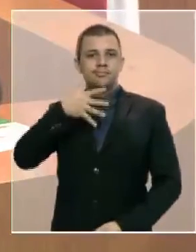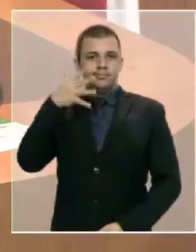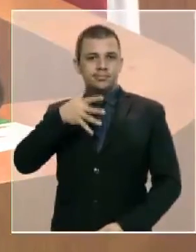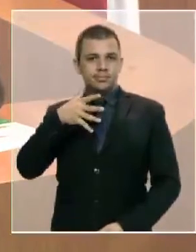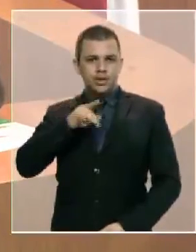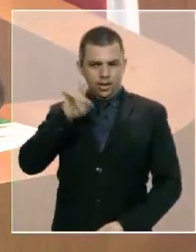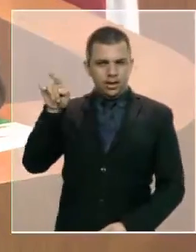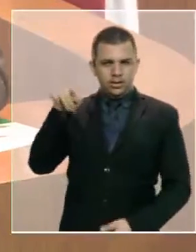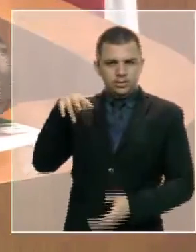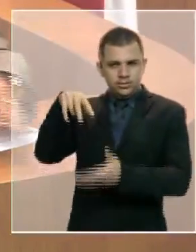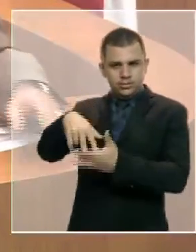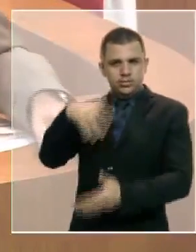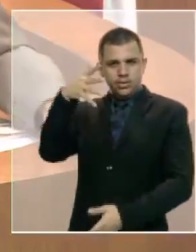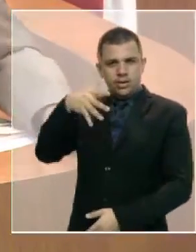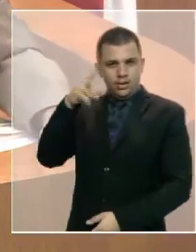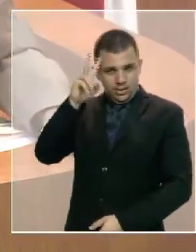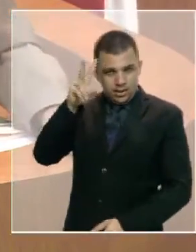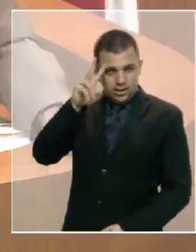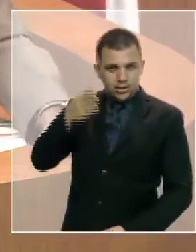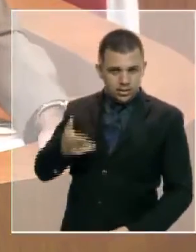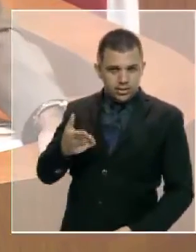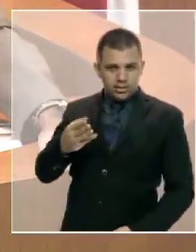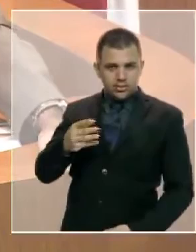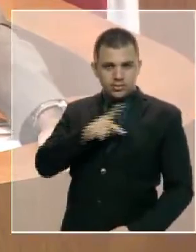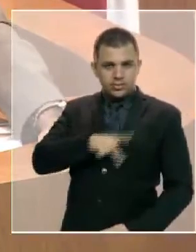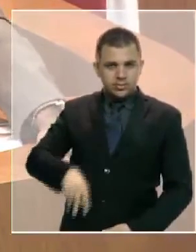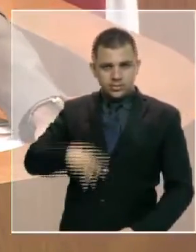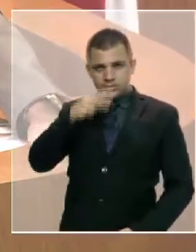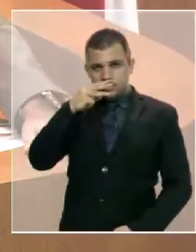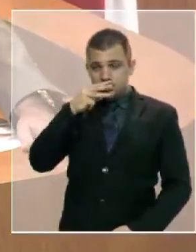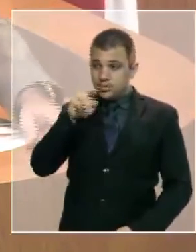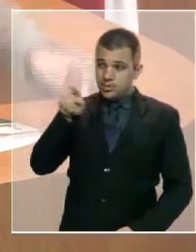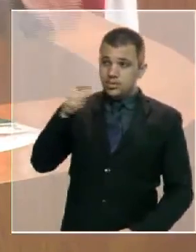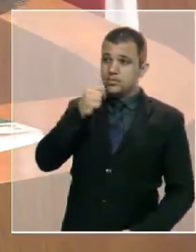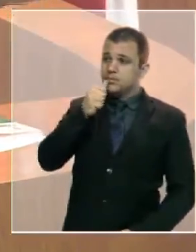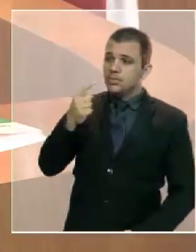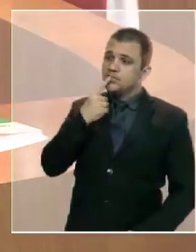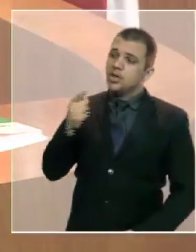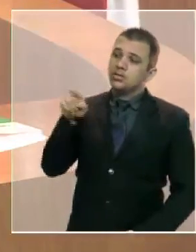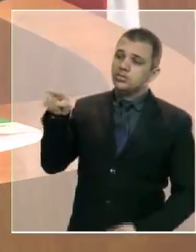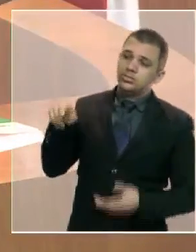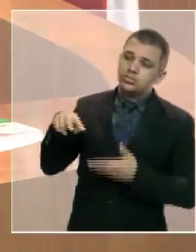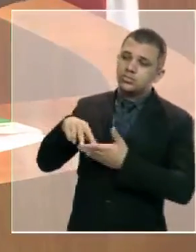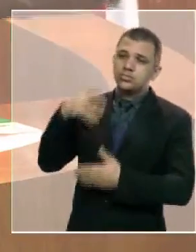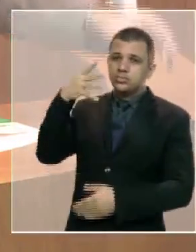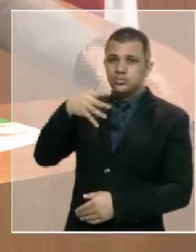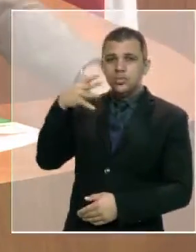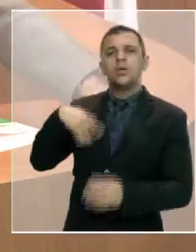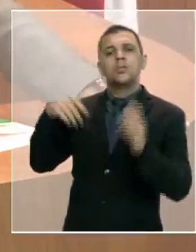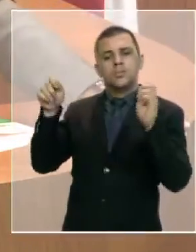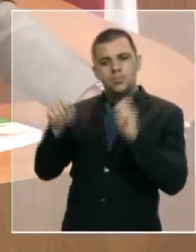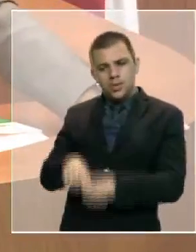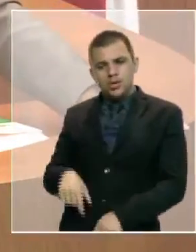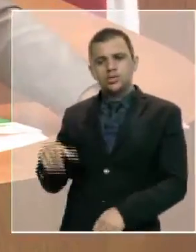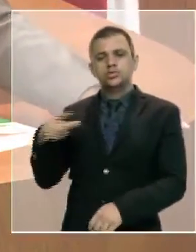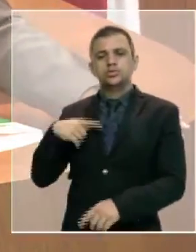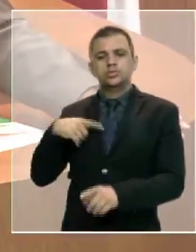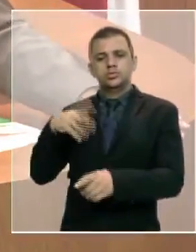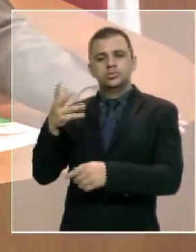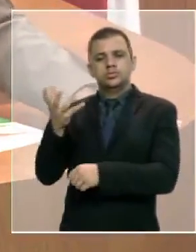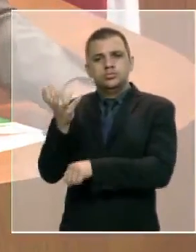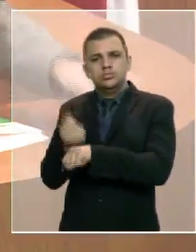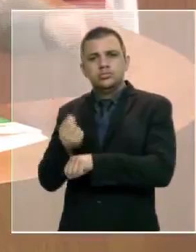Humberto Coutinho, governador Flávio Dino esteve naquela tribuna bem ali, e posso pegar o áudio e o vídeo para vocês verem, quando ele